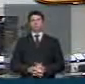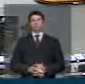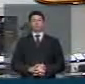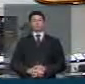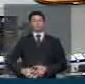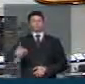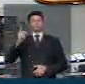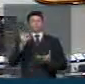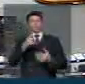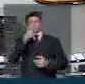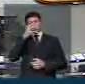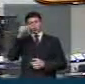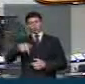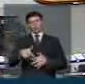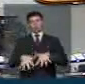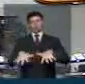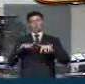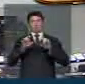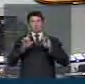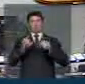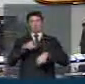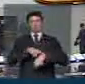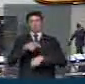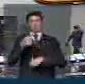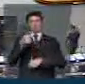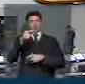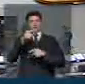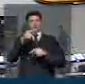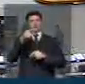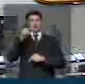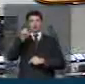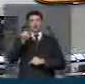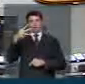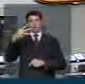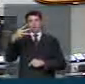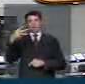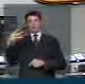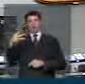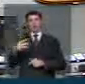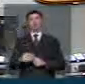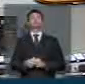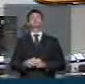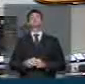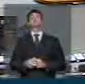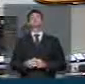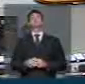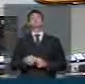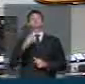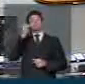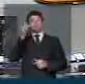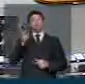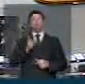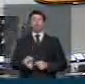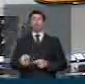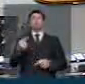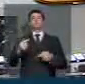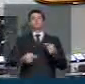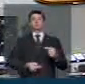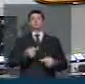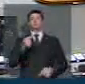Nós estamos acompanhando aqui esta sessão extraordinária, são 7 horas e 33 minutos. Os deputados seguem